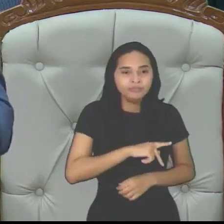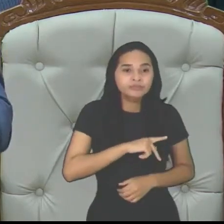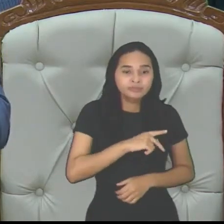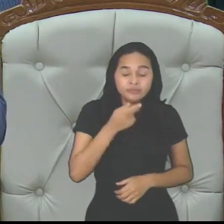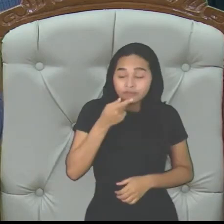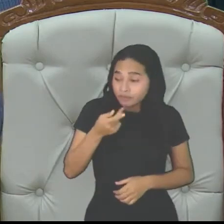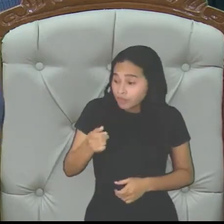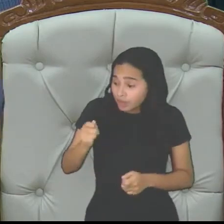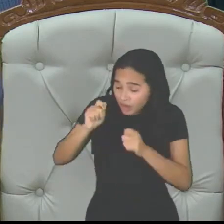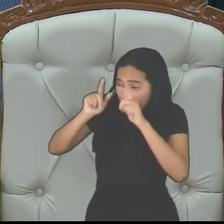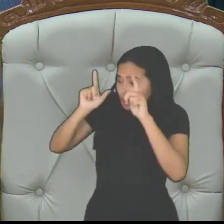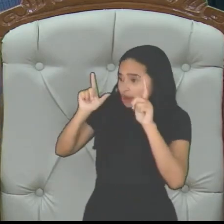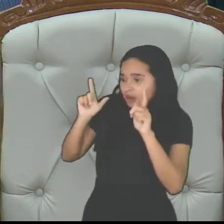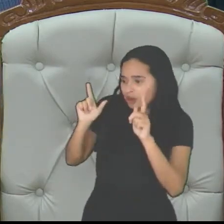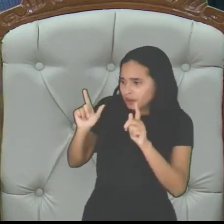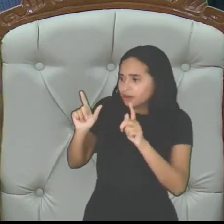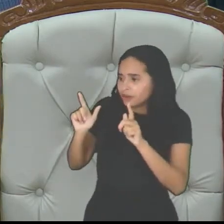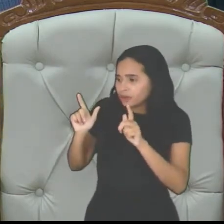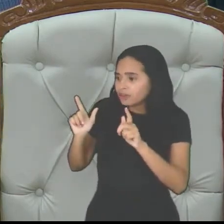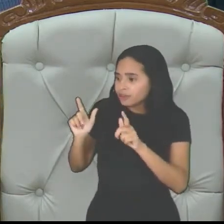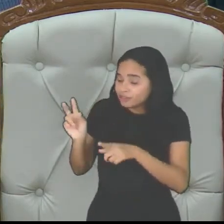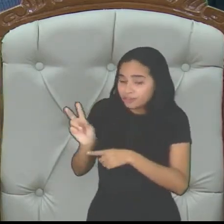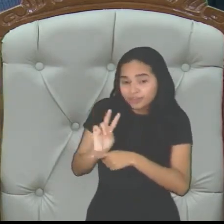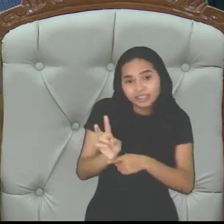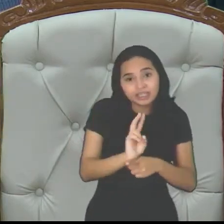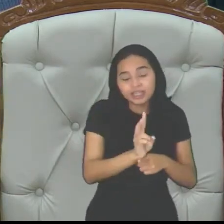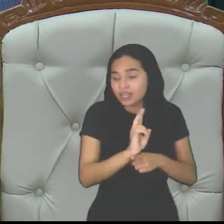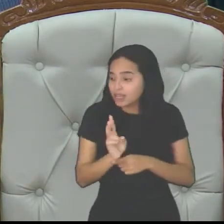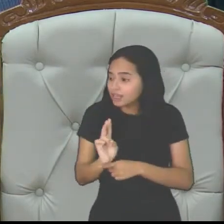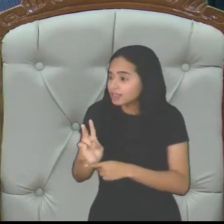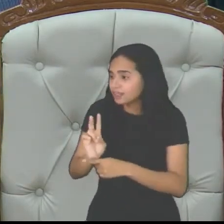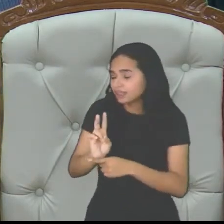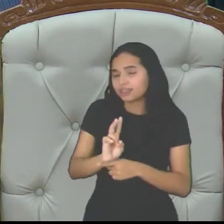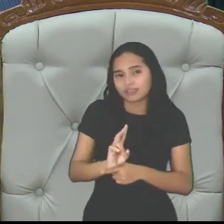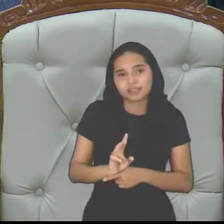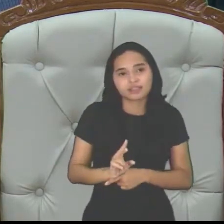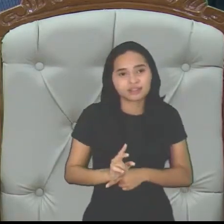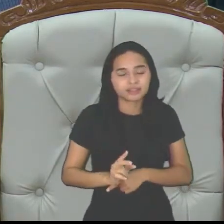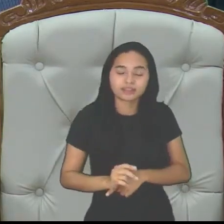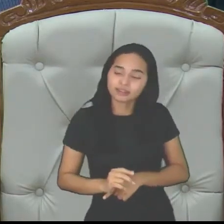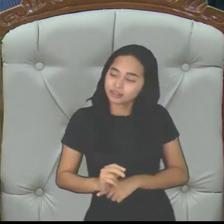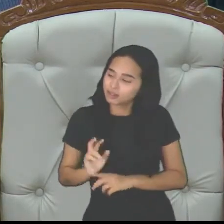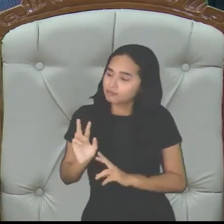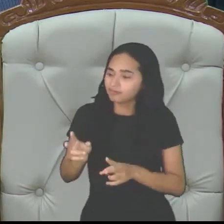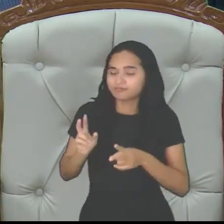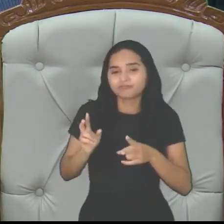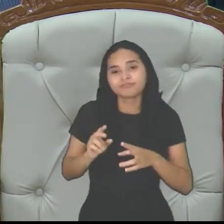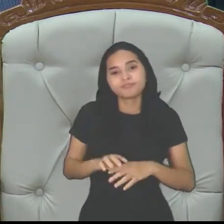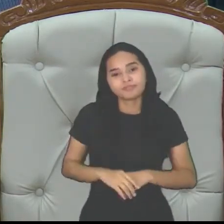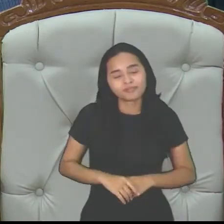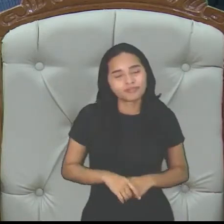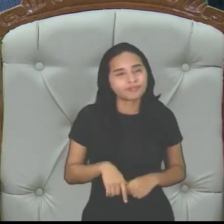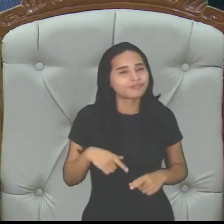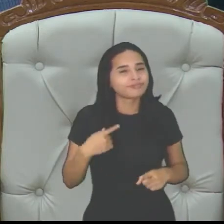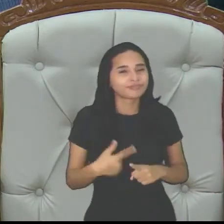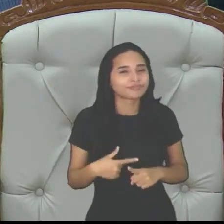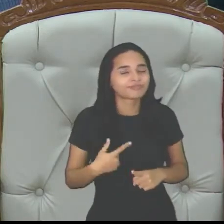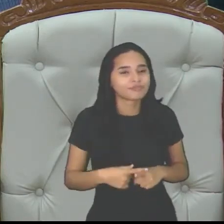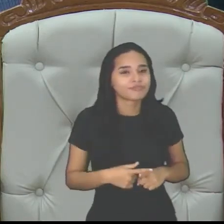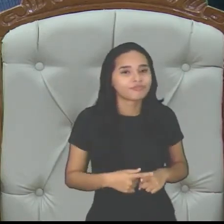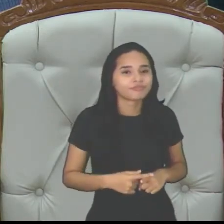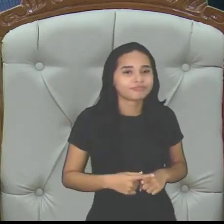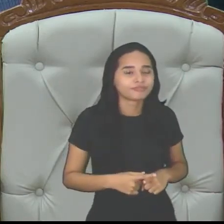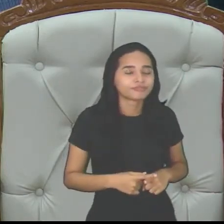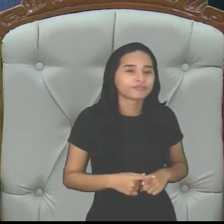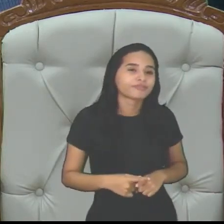acordem-se, estejam vigilantes e alertas. Por quê?